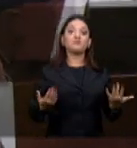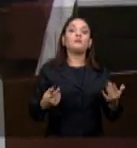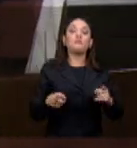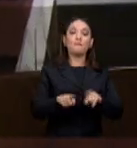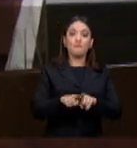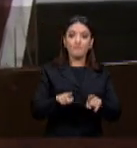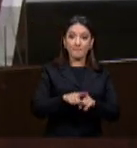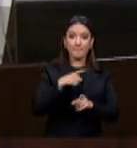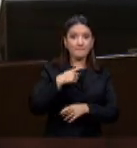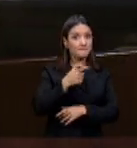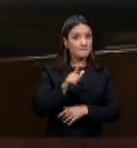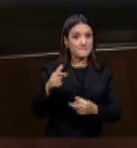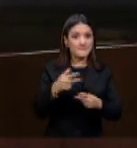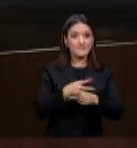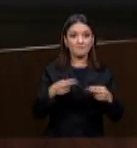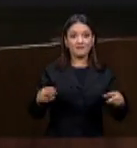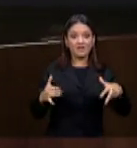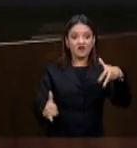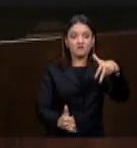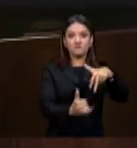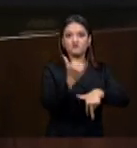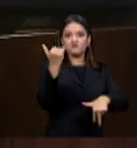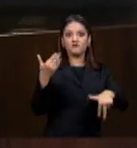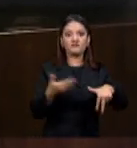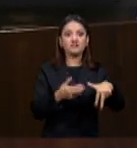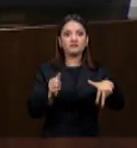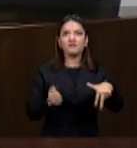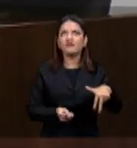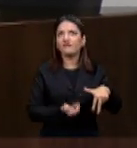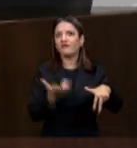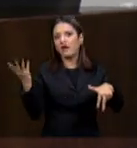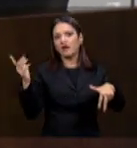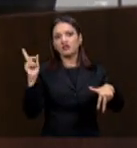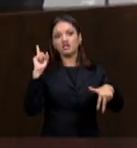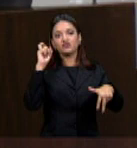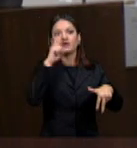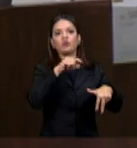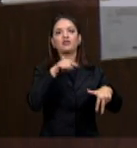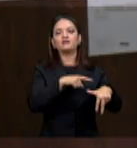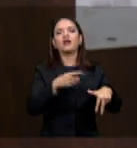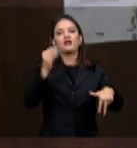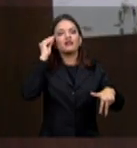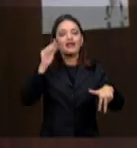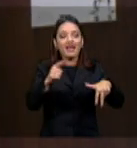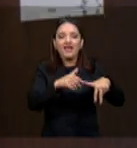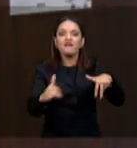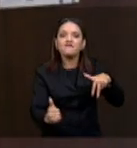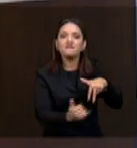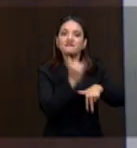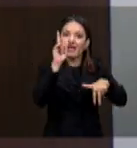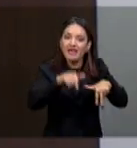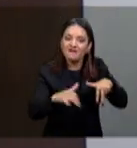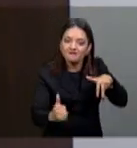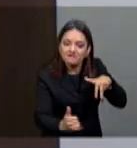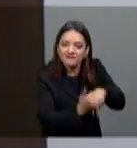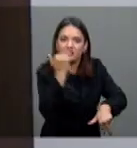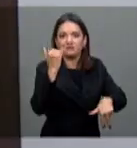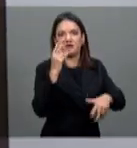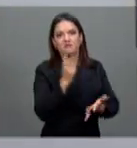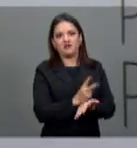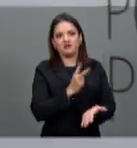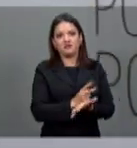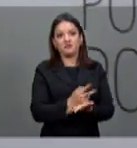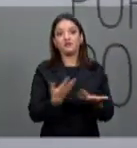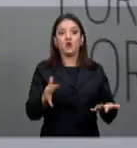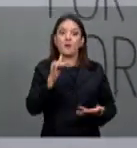fator: muitas vítimas têm dificuldade em entender que foram vítimas de assédio ou de violência sexual.